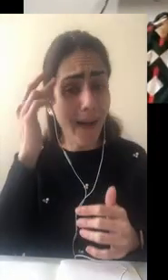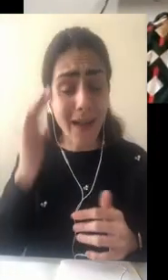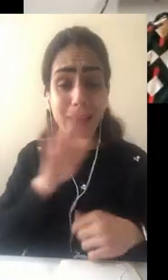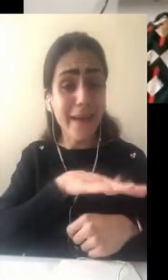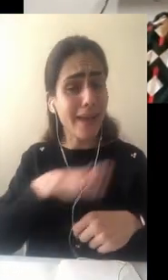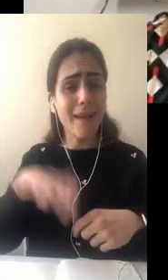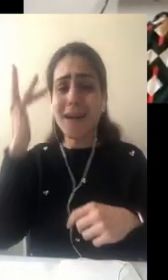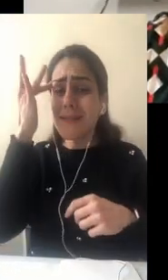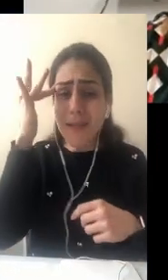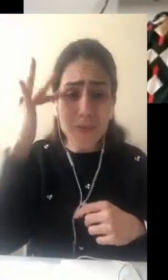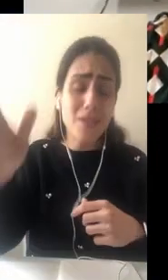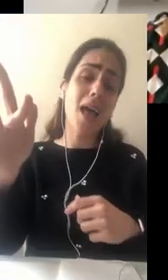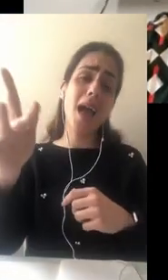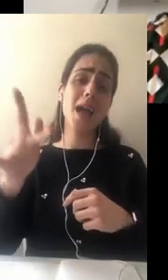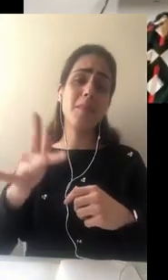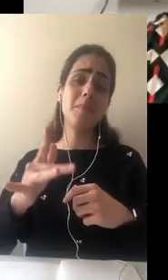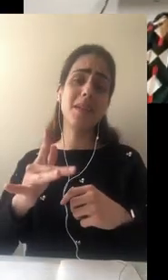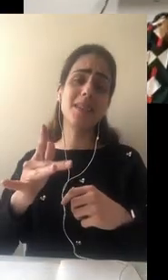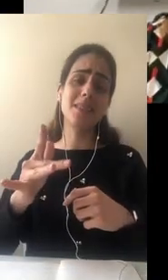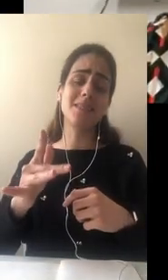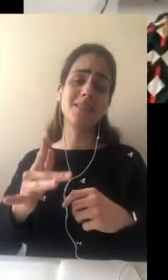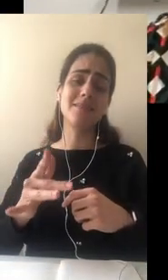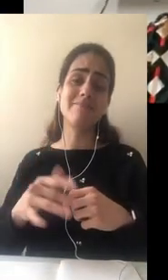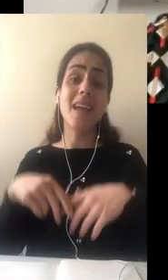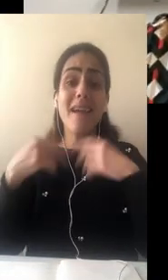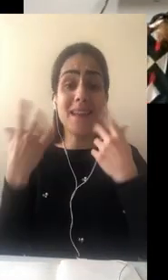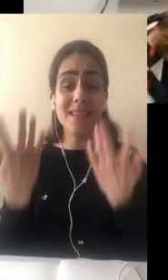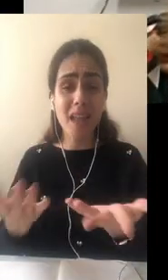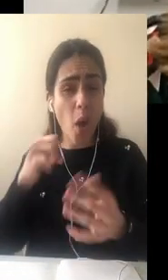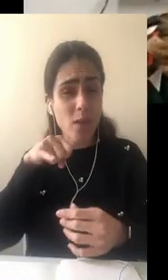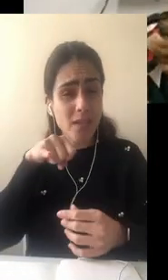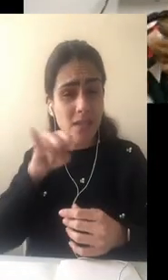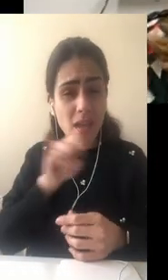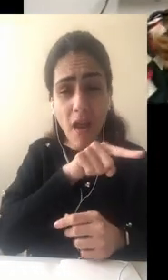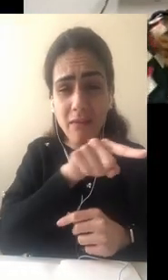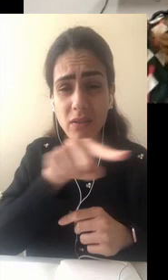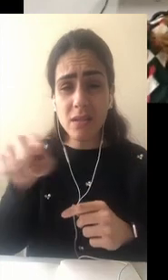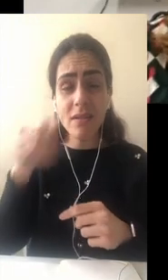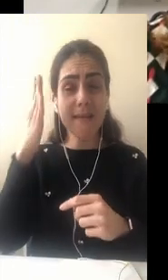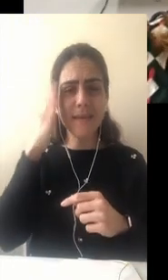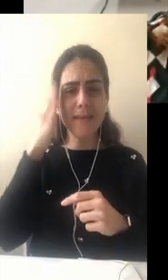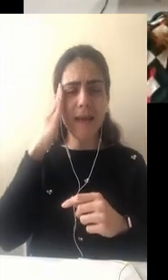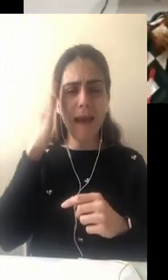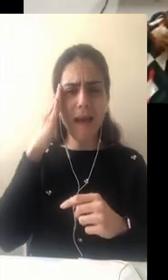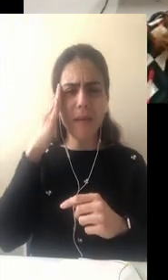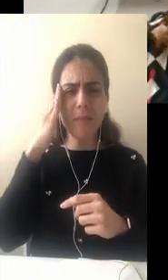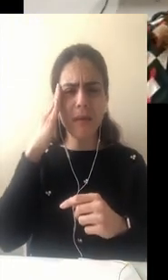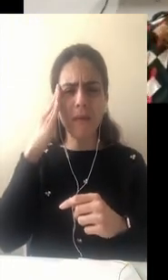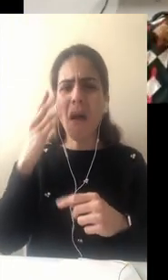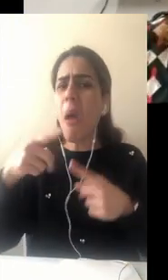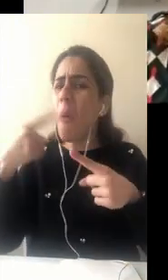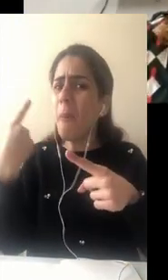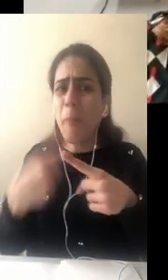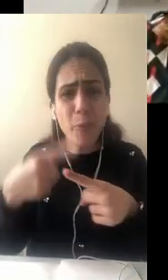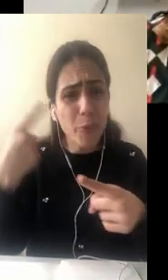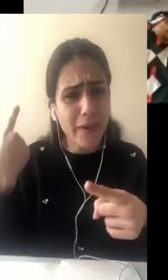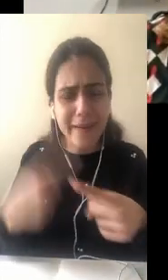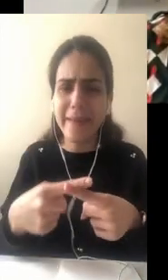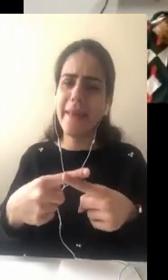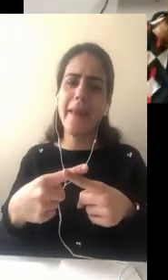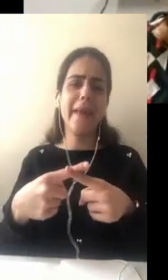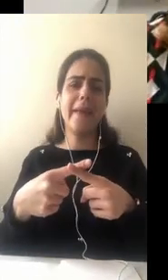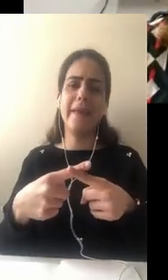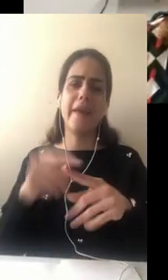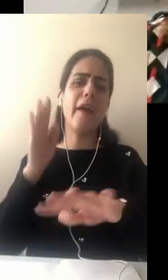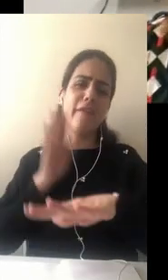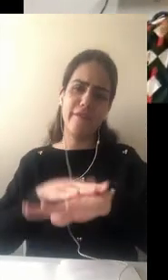que fiz, eu que quebrei, eu que eu estraguei. lamento. Então, se você sabe disso, para que você vai colocar o seu filho